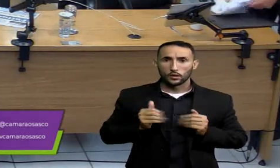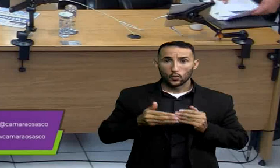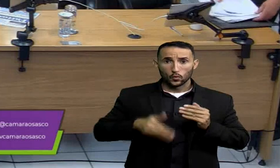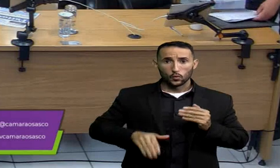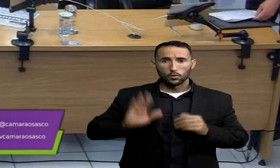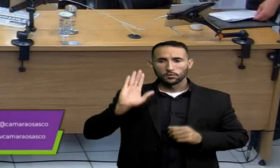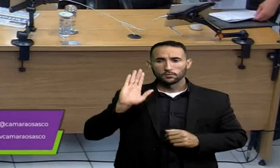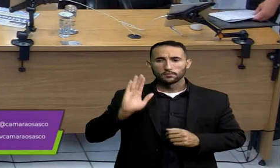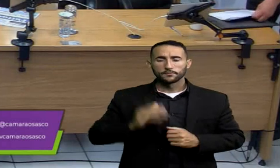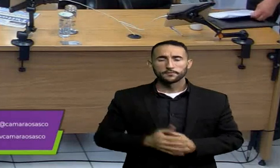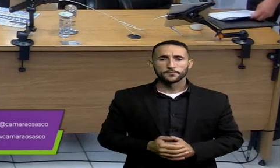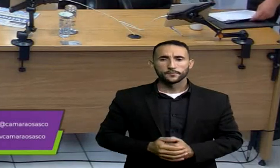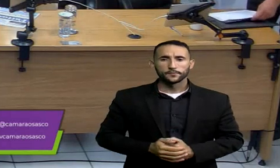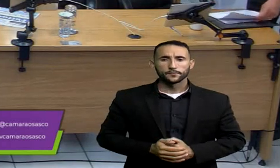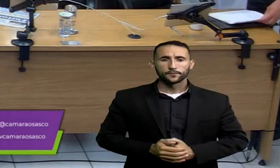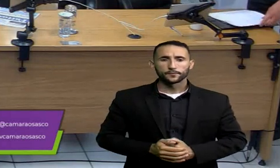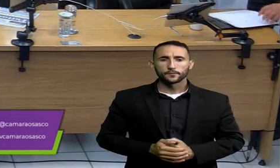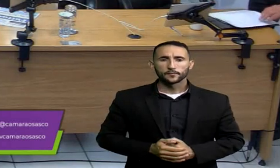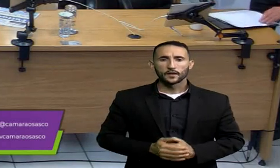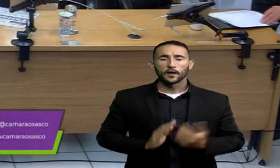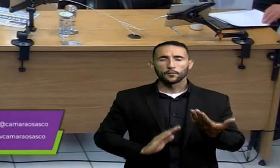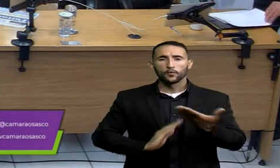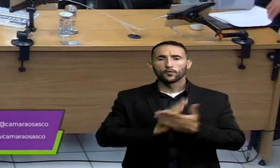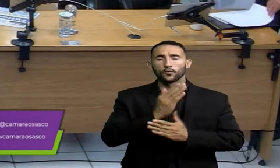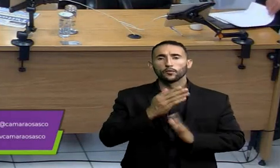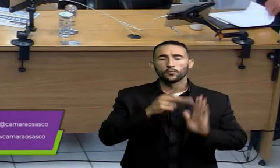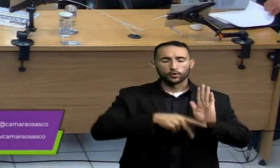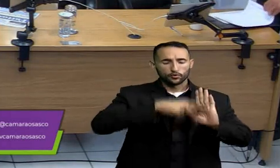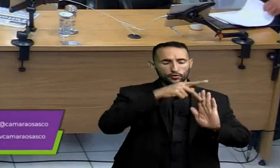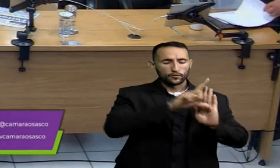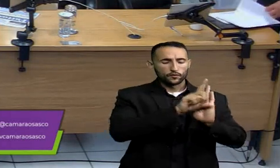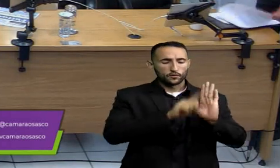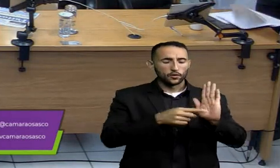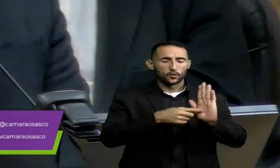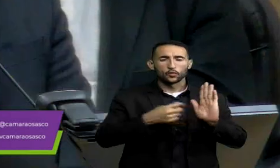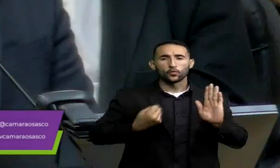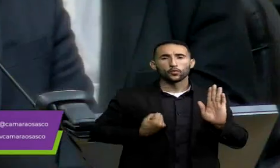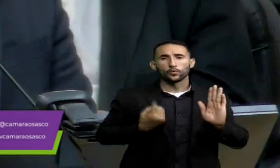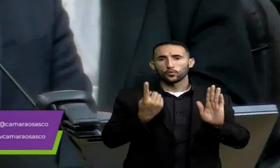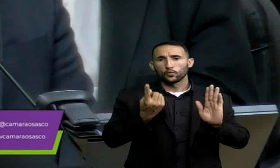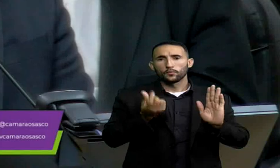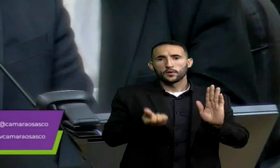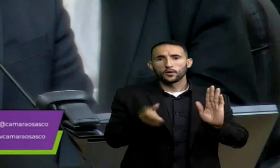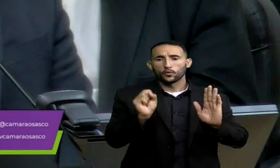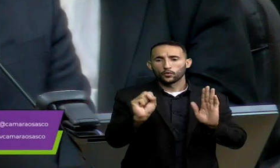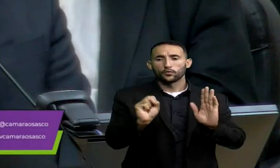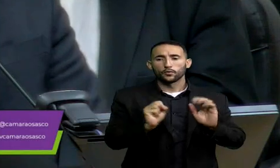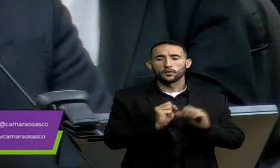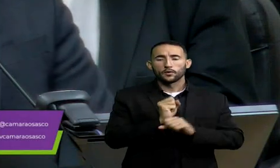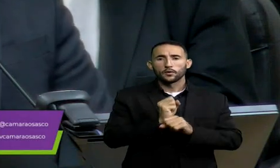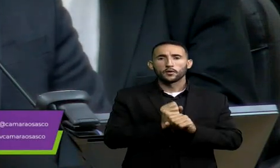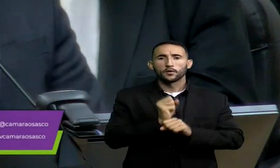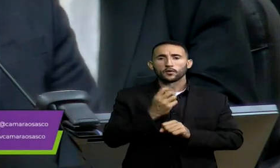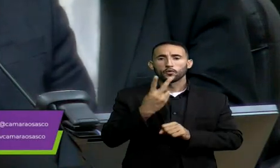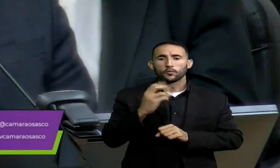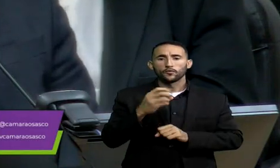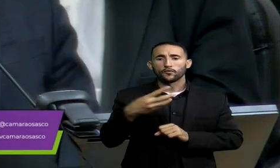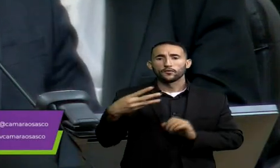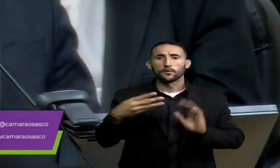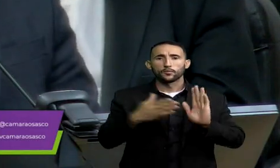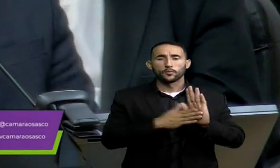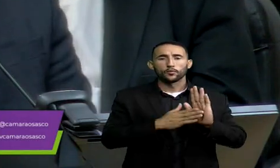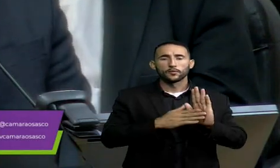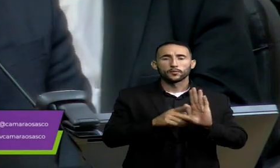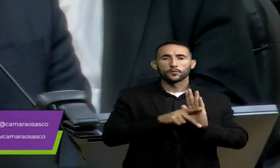contrários se manifestam aprovado o projeto de lei 168 de 2023 do nobre